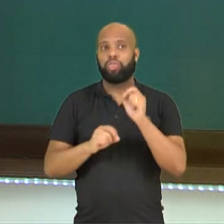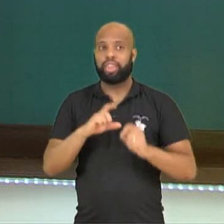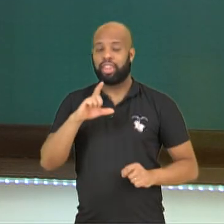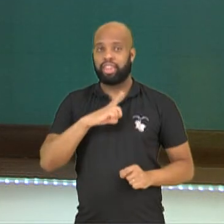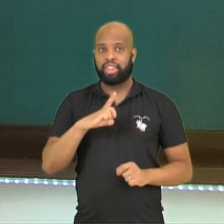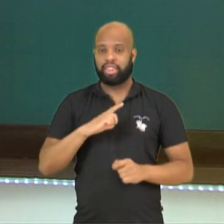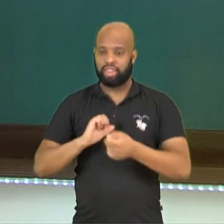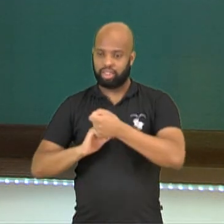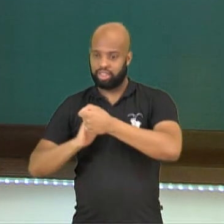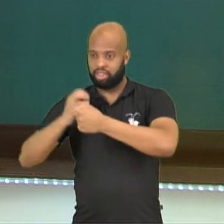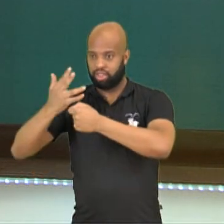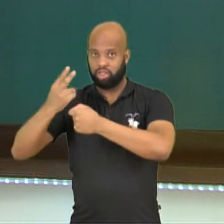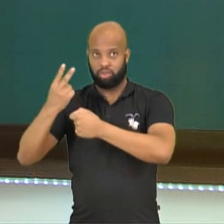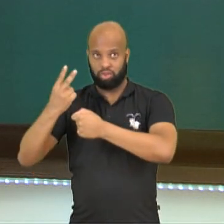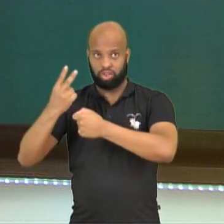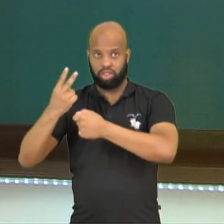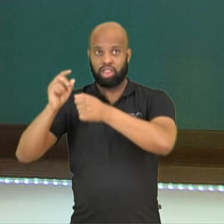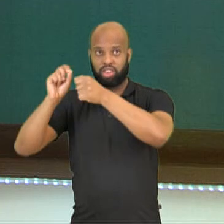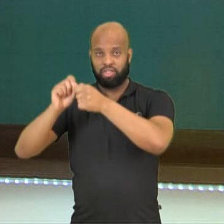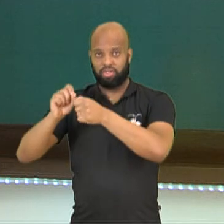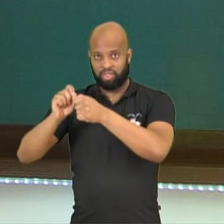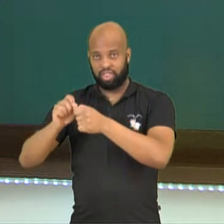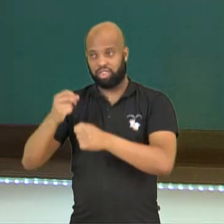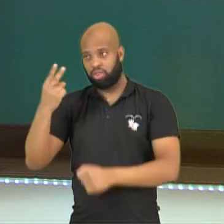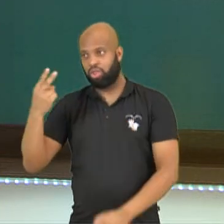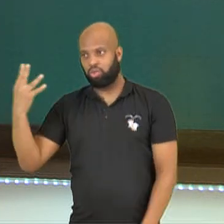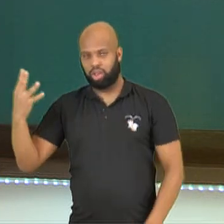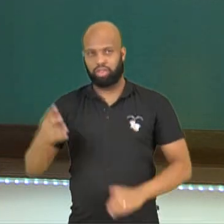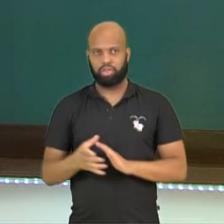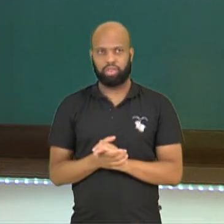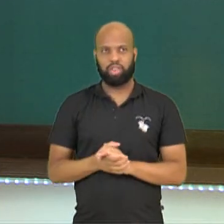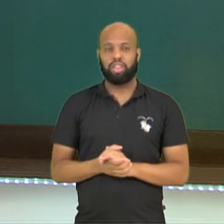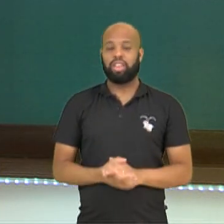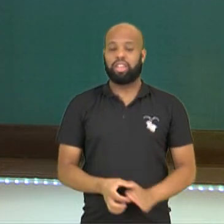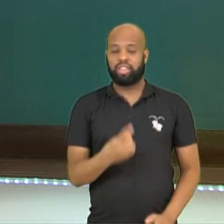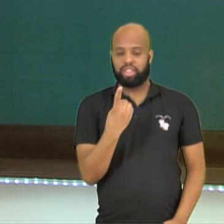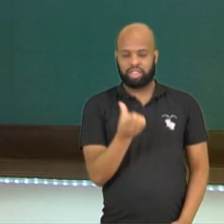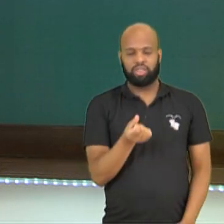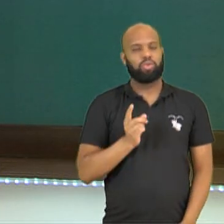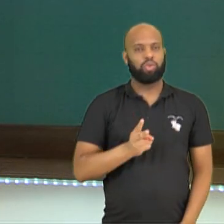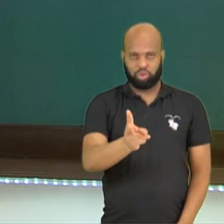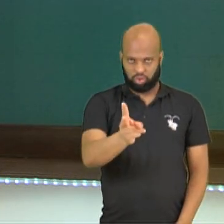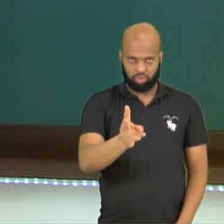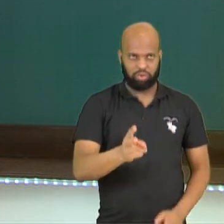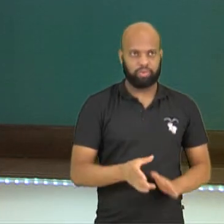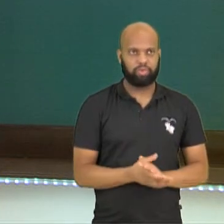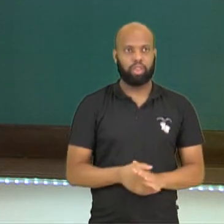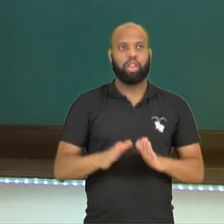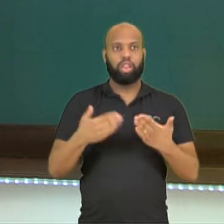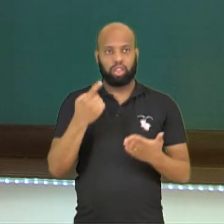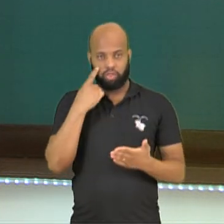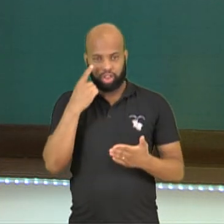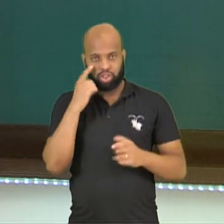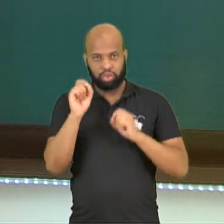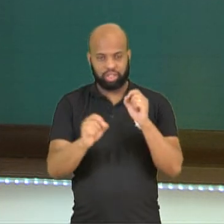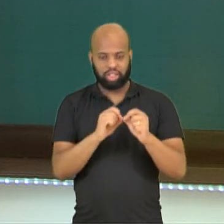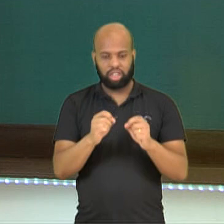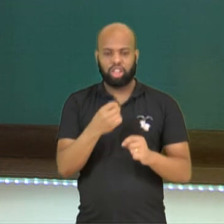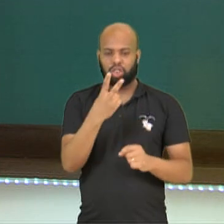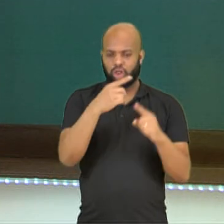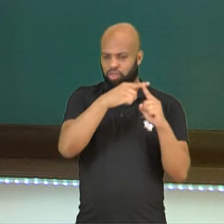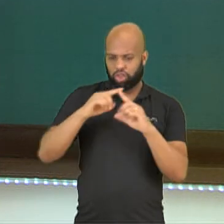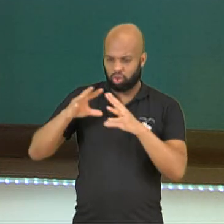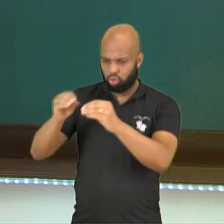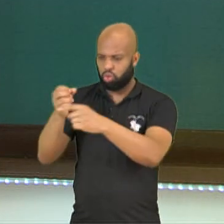2 expoentes, tá? Então, 2 vezes 2, 4. O 16 se mantém. Então, de novo, o 2 não multiplica